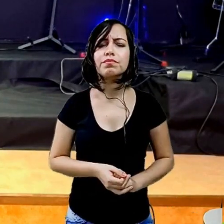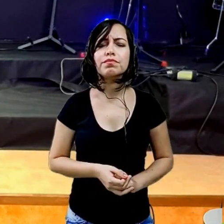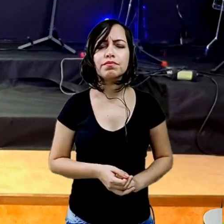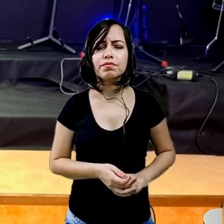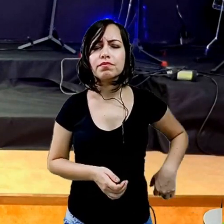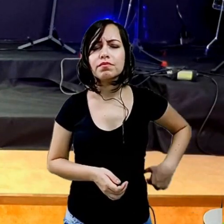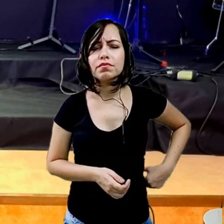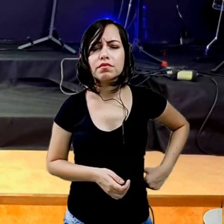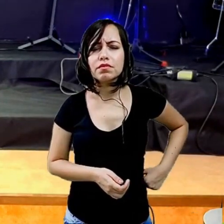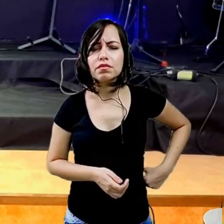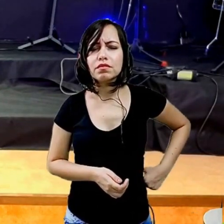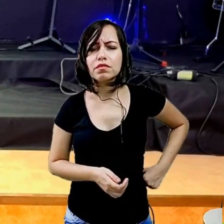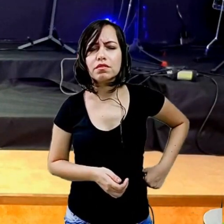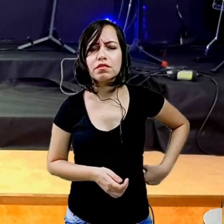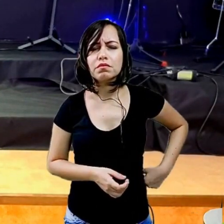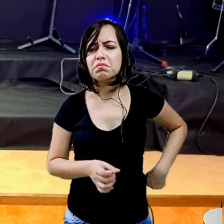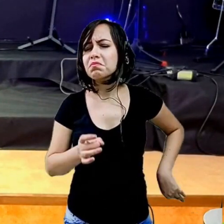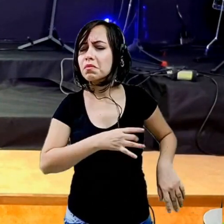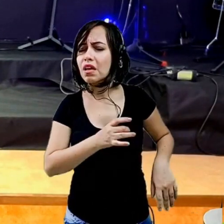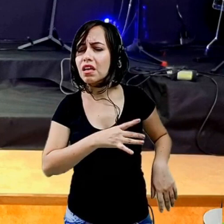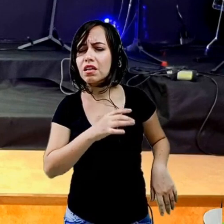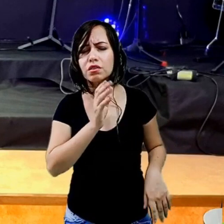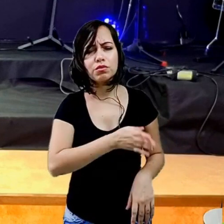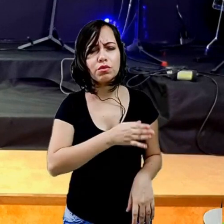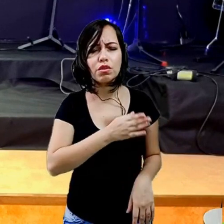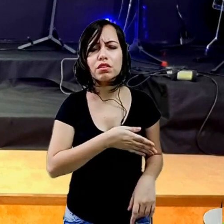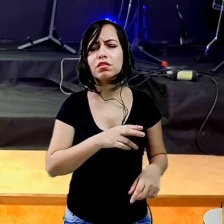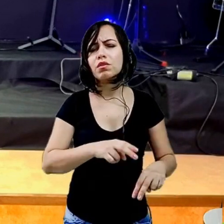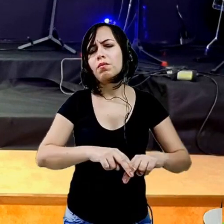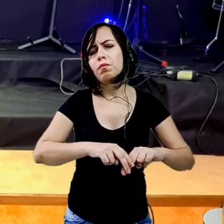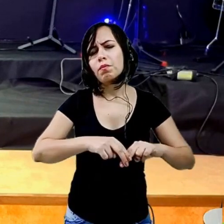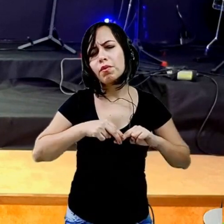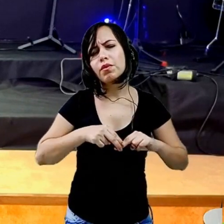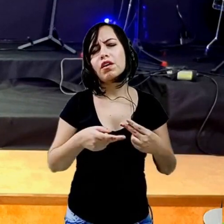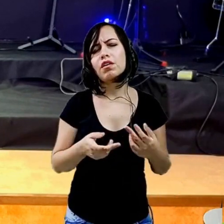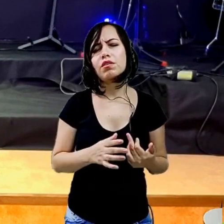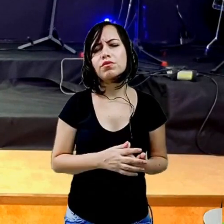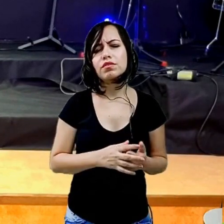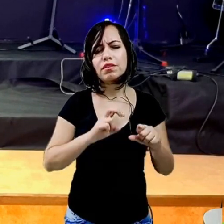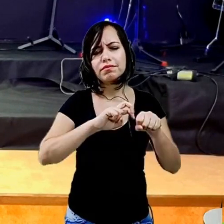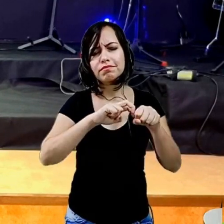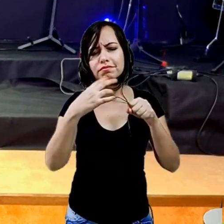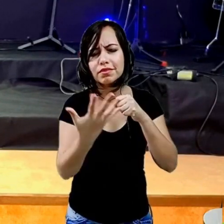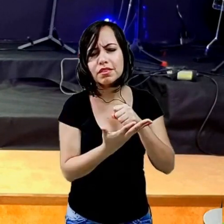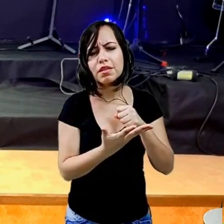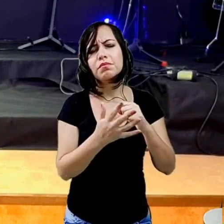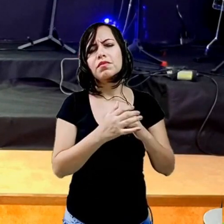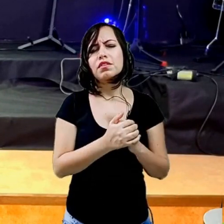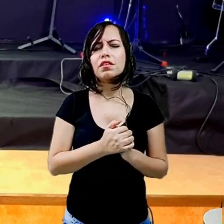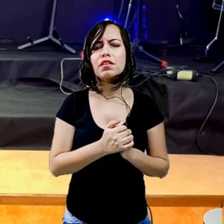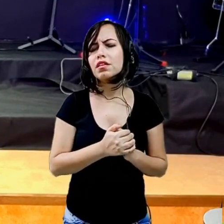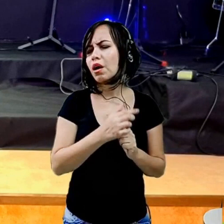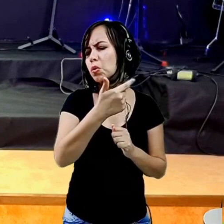Deus, tido muito medo em seus corações devido à pandemia e tantas